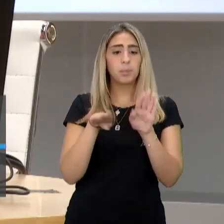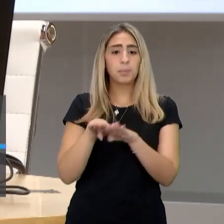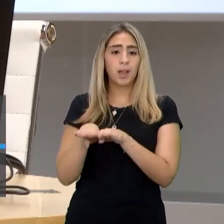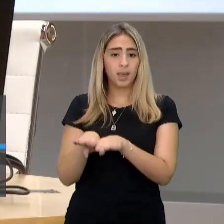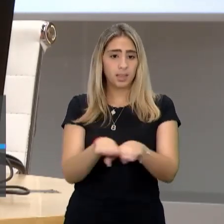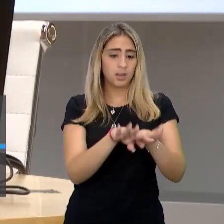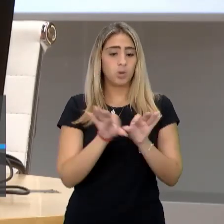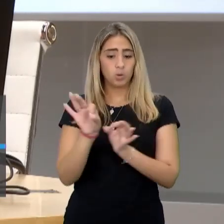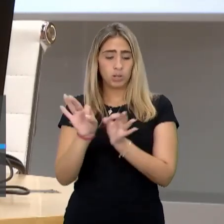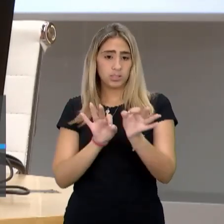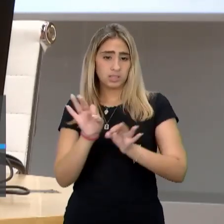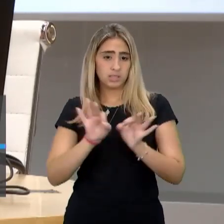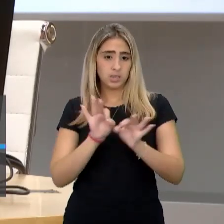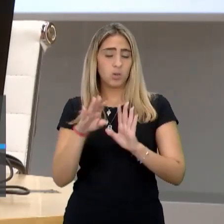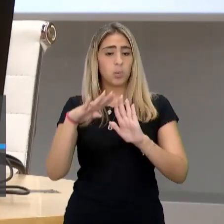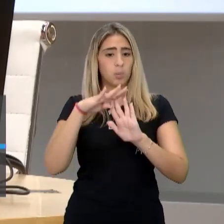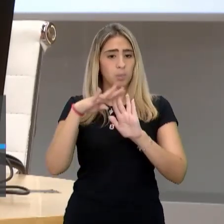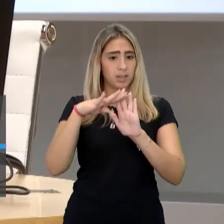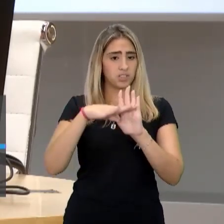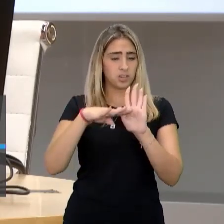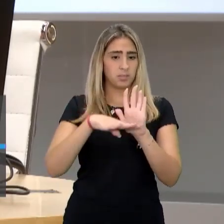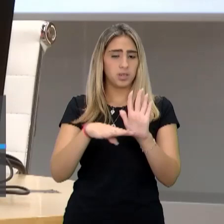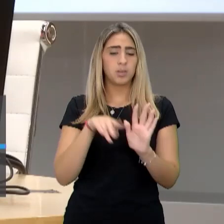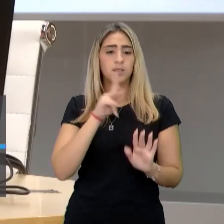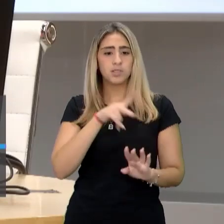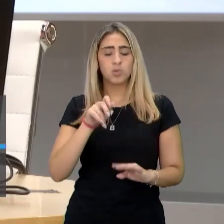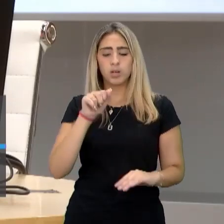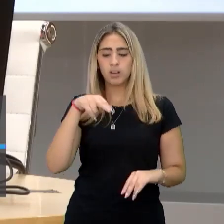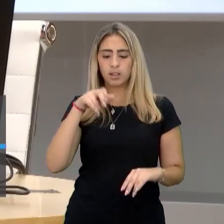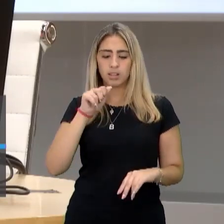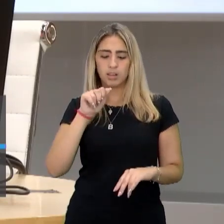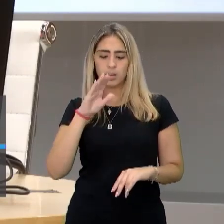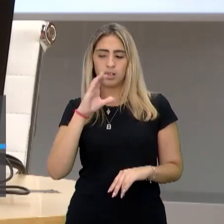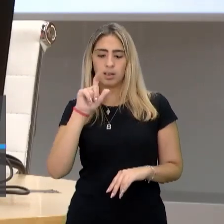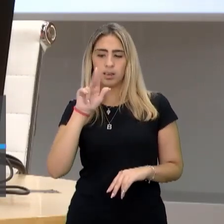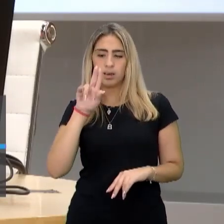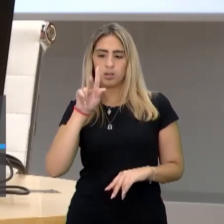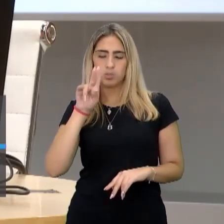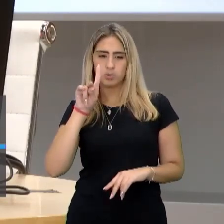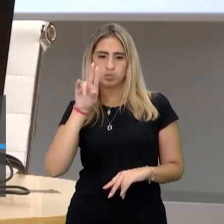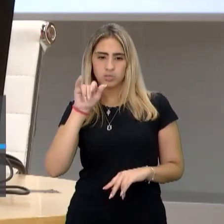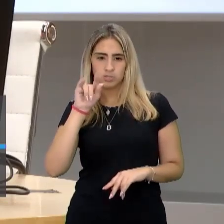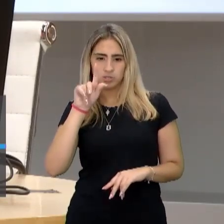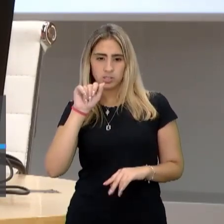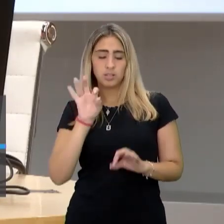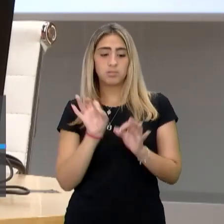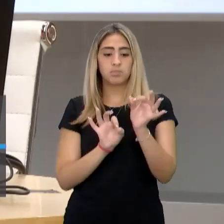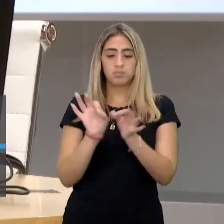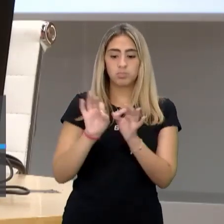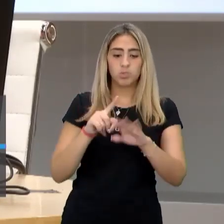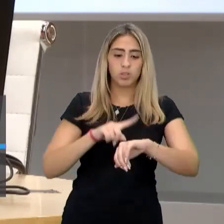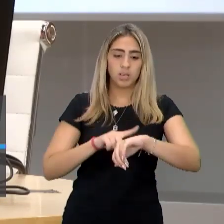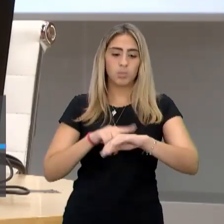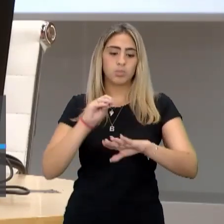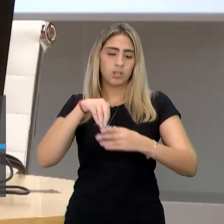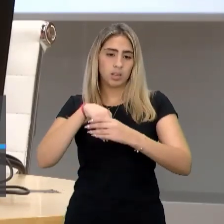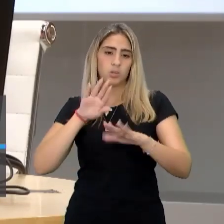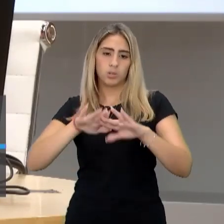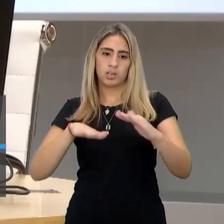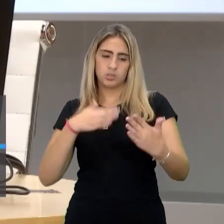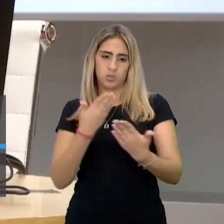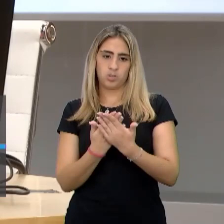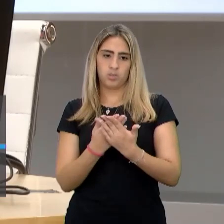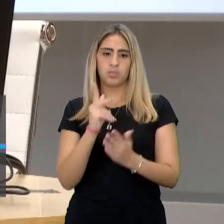organização e planejamento. A professora Ana Cláudia, para gerenciar o tempo na escola. E a professora